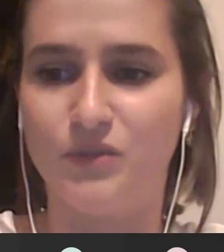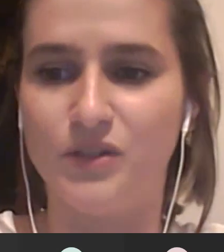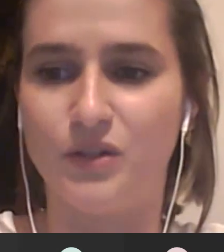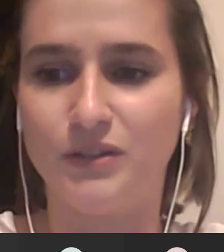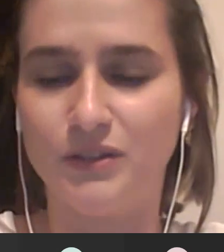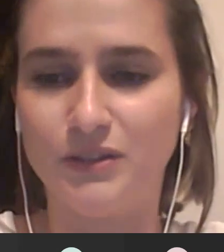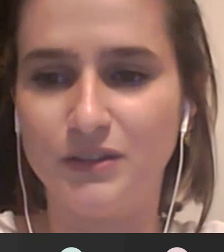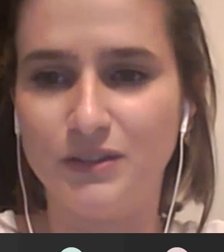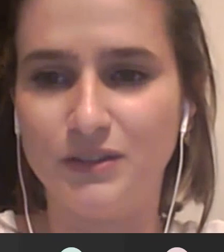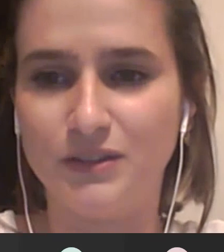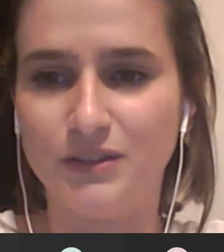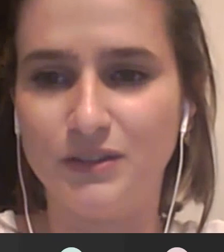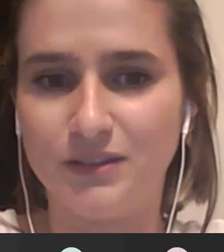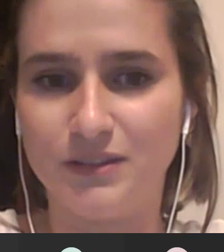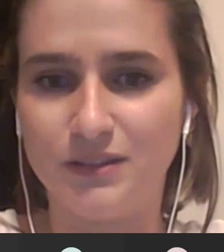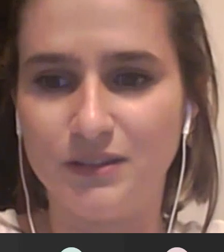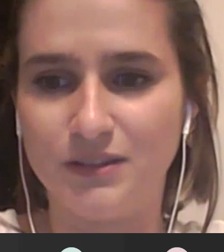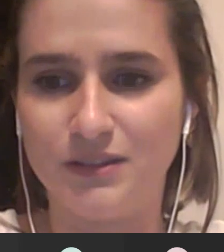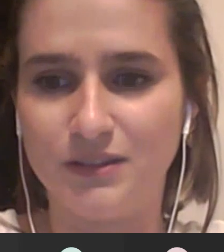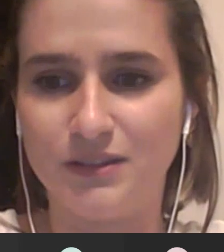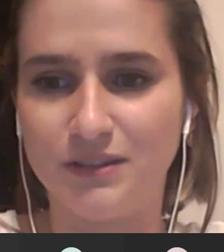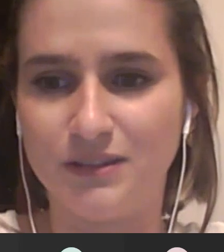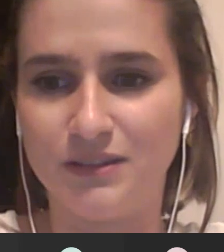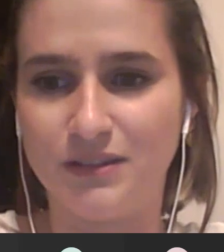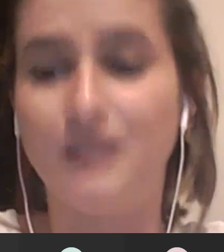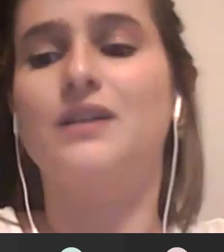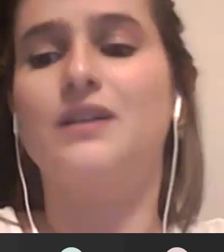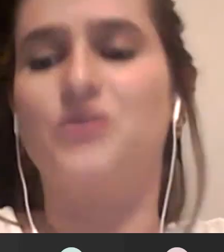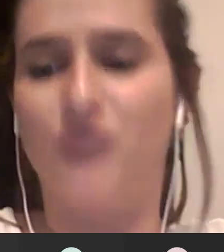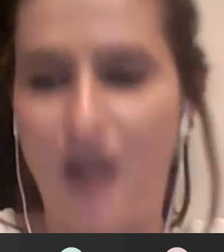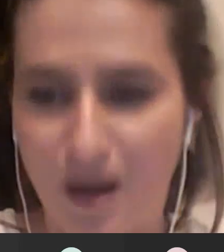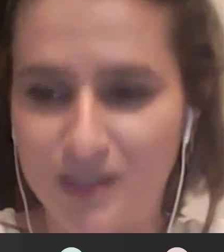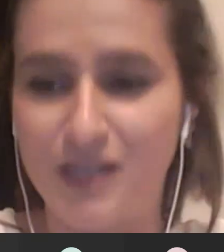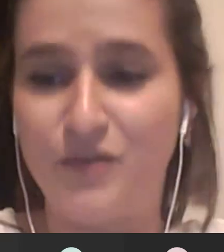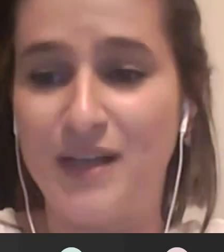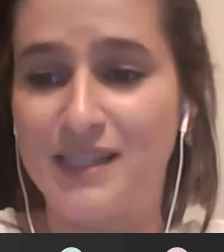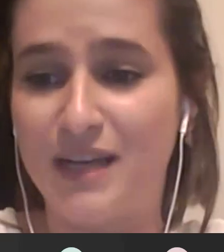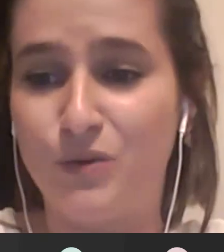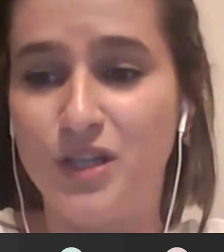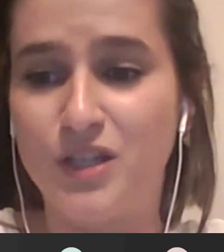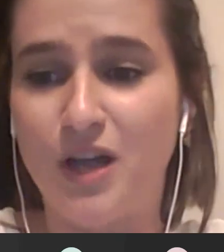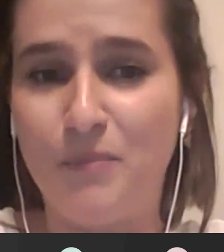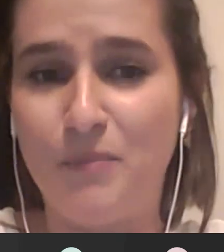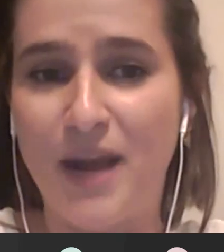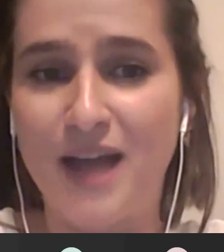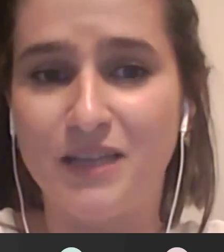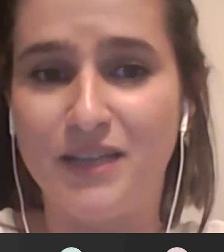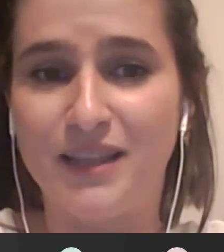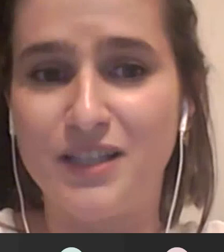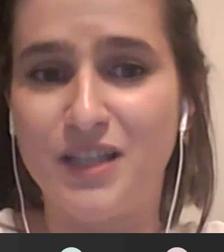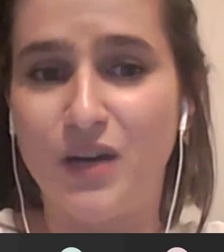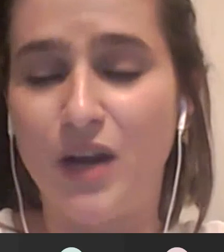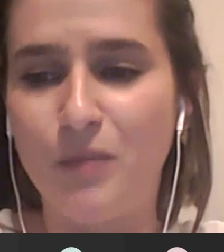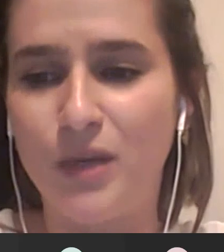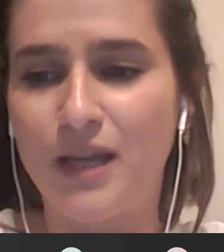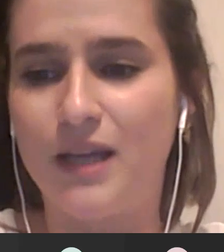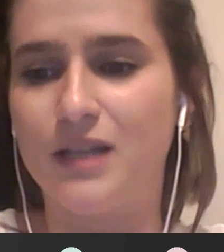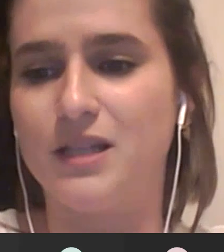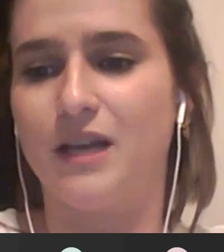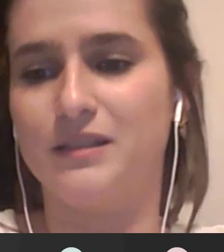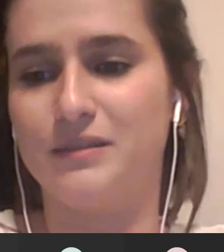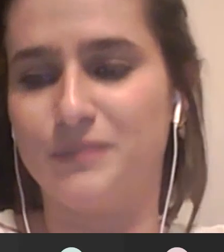olhar. E com certeza, Luísa, o curso mais cheiroso, né? Vamos. O dia de aula prática vai ter cheiro